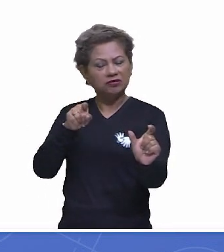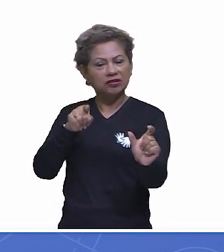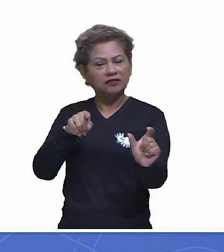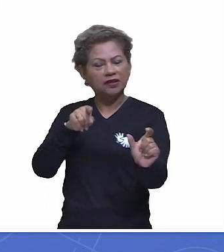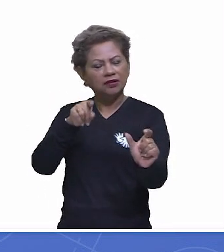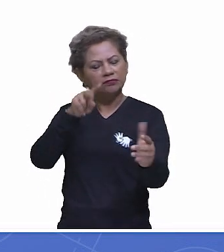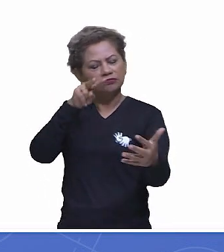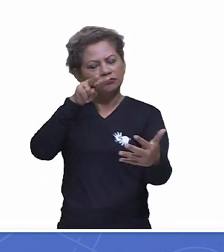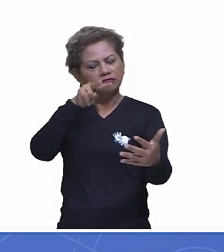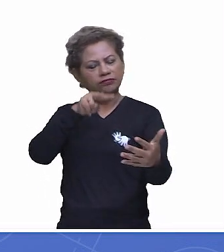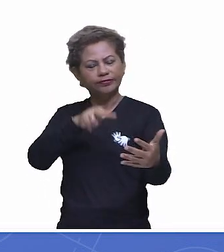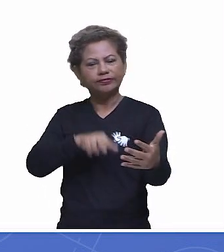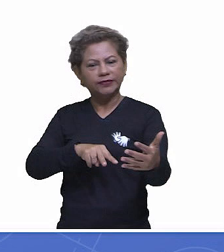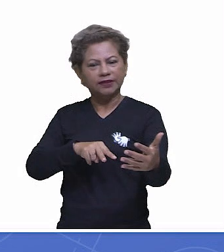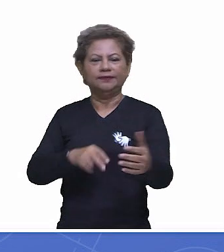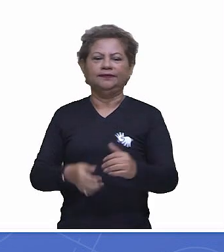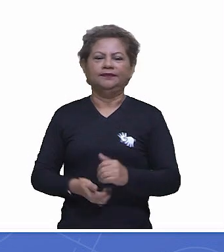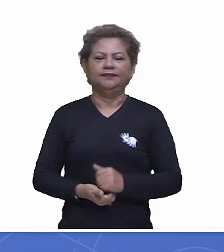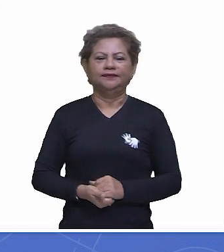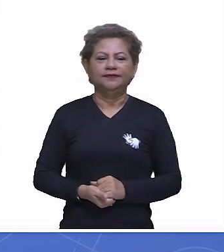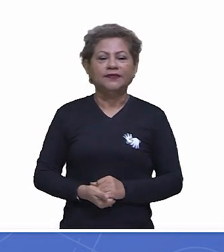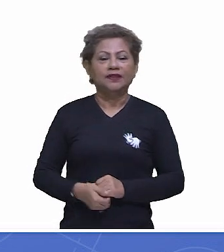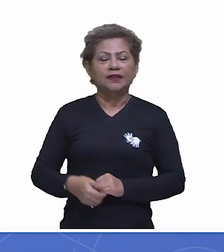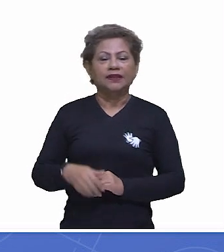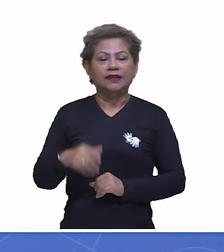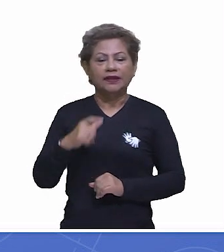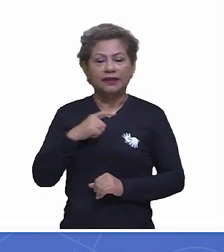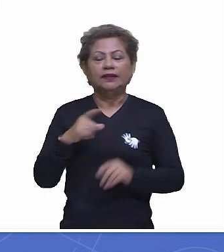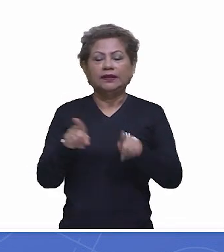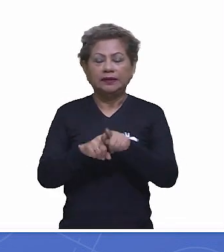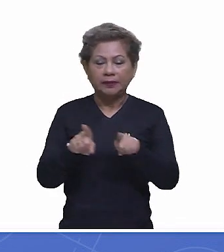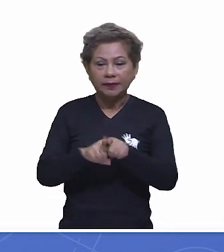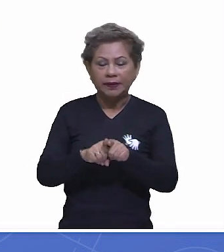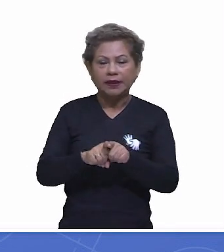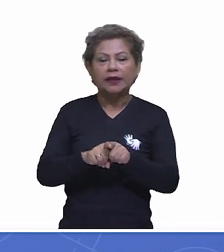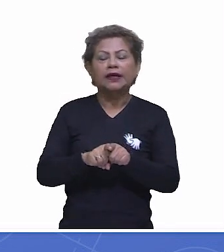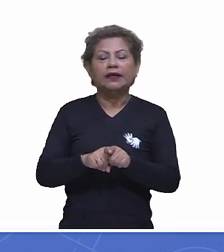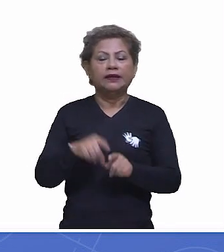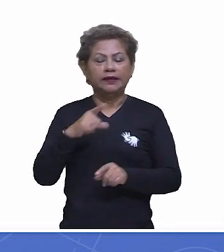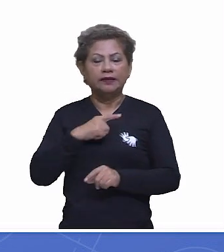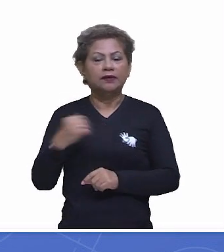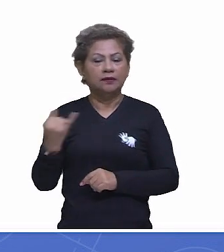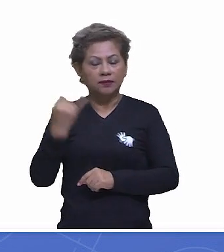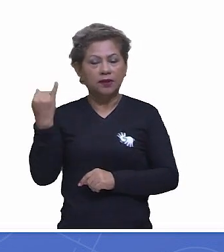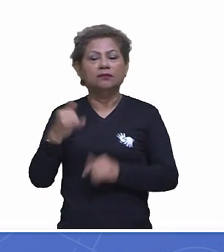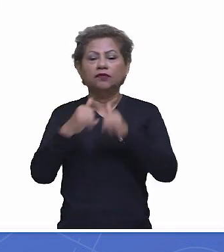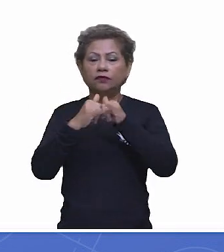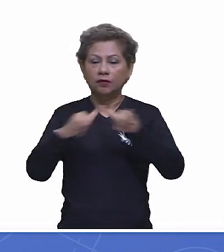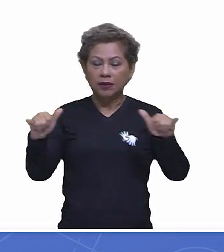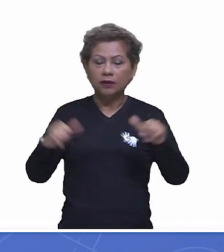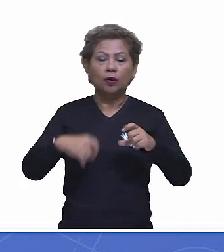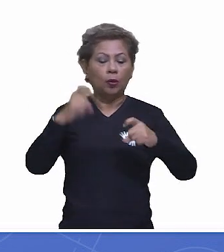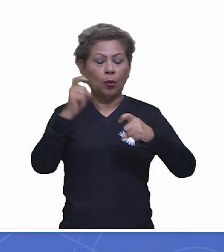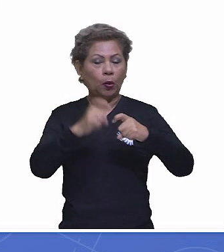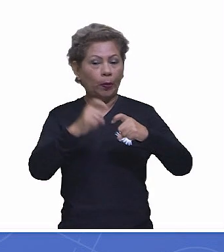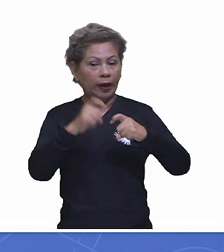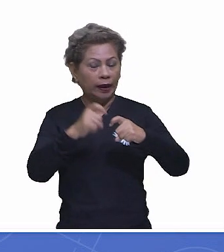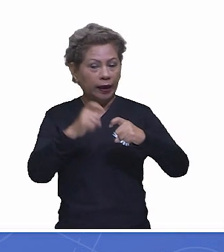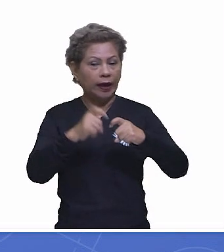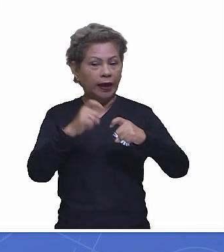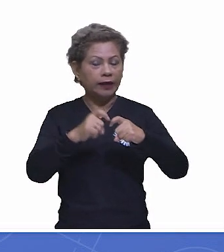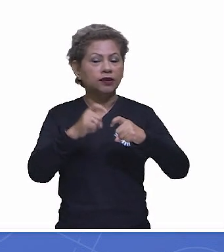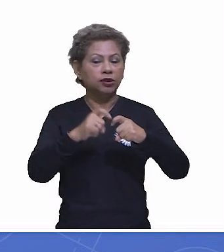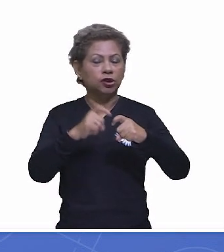foi finalmente, né, condenado of involuntary manslaughter, que é